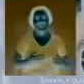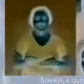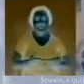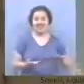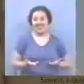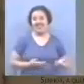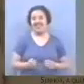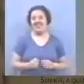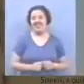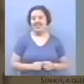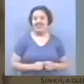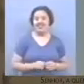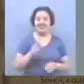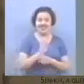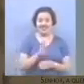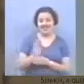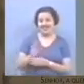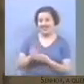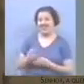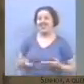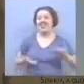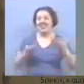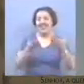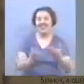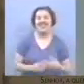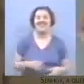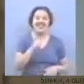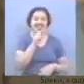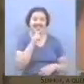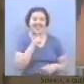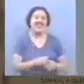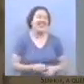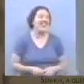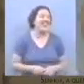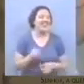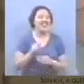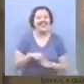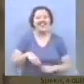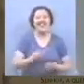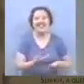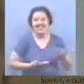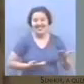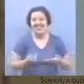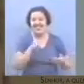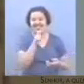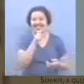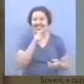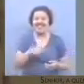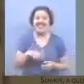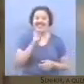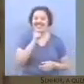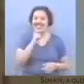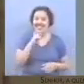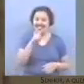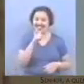equipe de recepção, equipe disso, equipe de alavanca, equipe para levar da cozinha água, equipe para trazer água, equipe para servir água gelada, equipe para servir água quente, equipe para